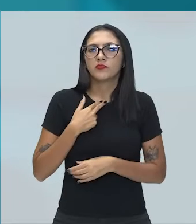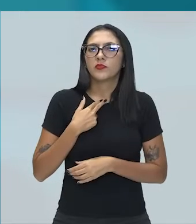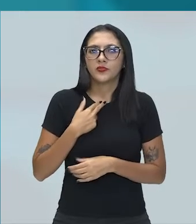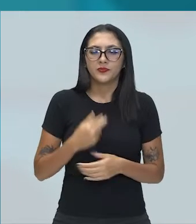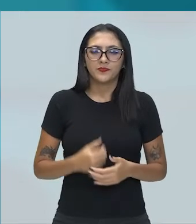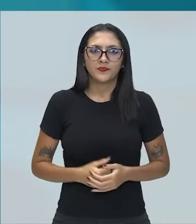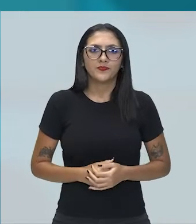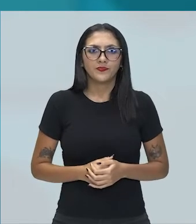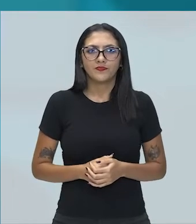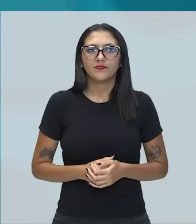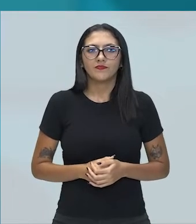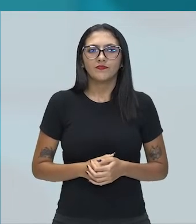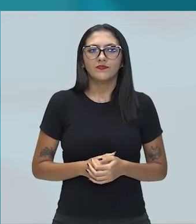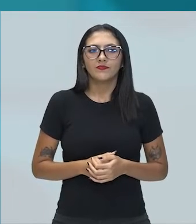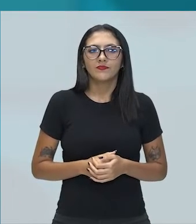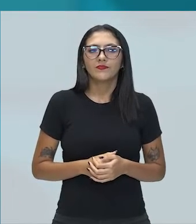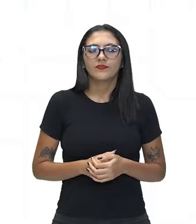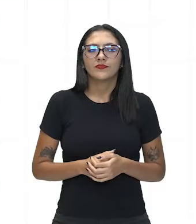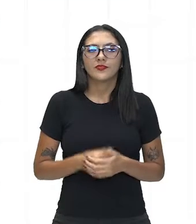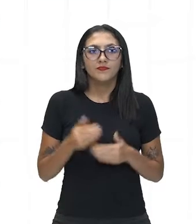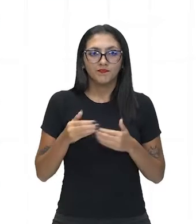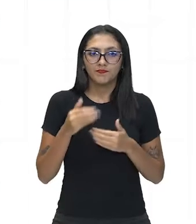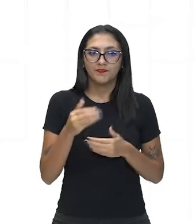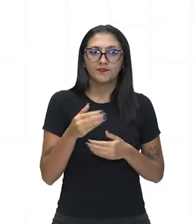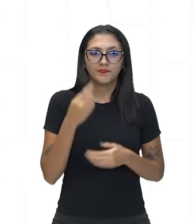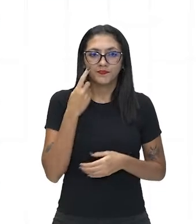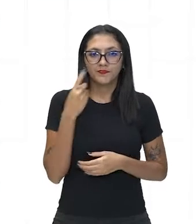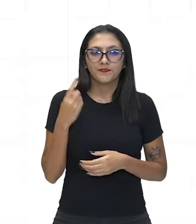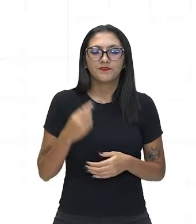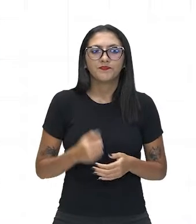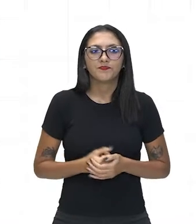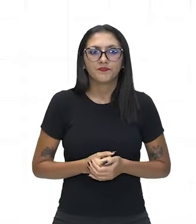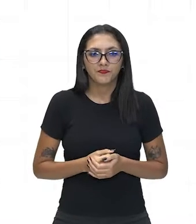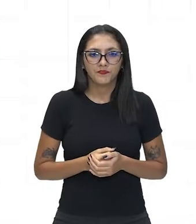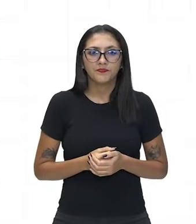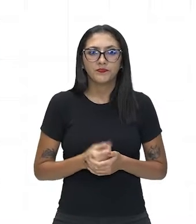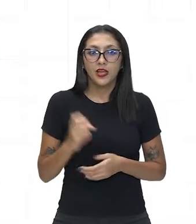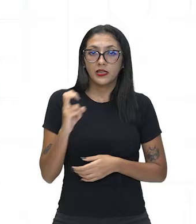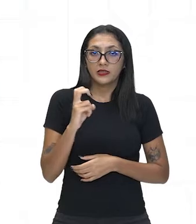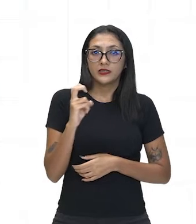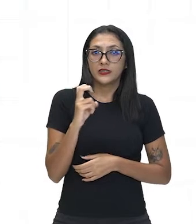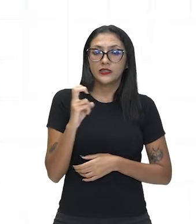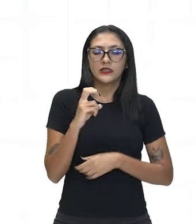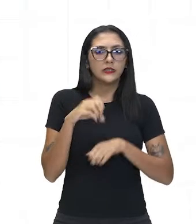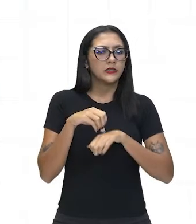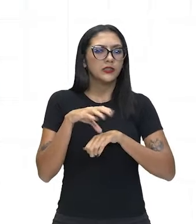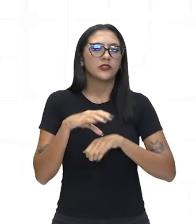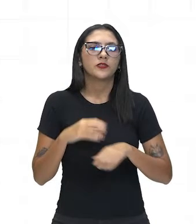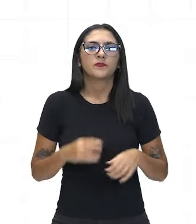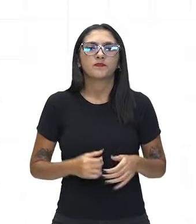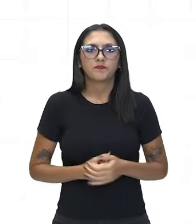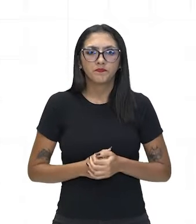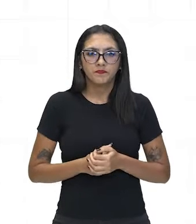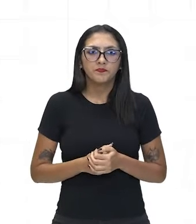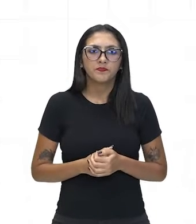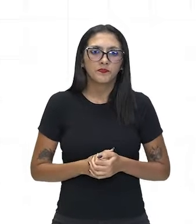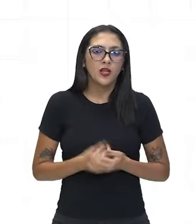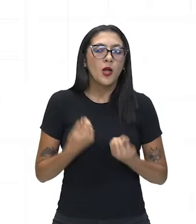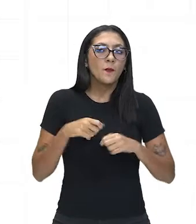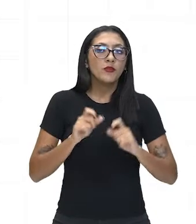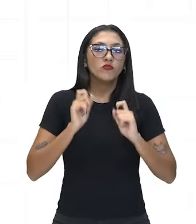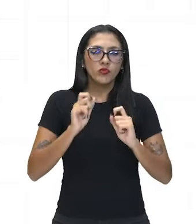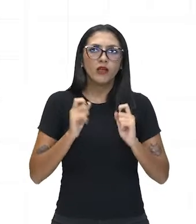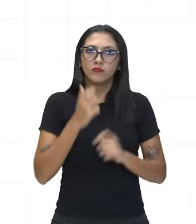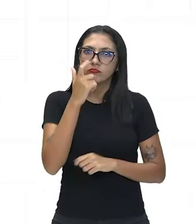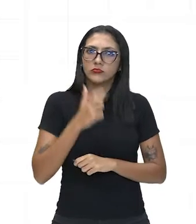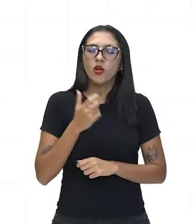vítima. Prosseguindo aqui na nossa cartela, nós vamos ver que a nossa quinta atitude é ser o elo das informações